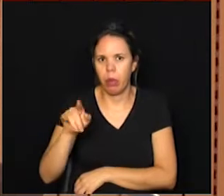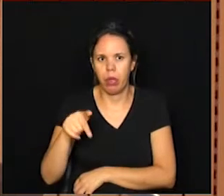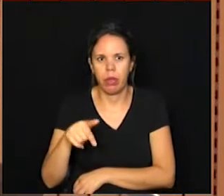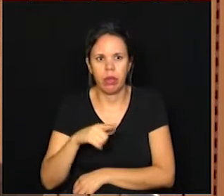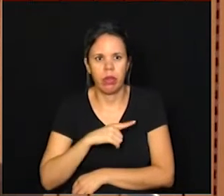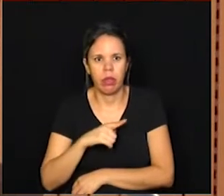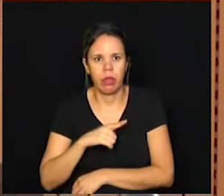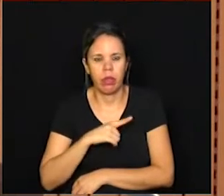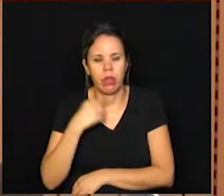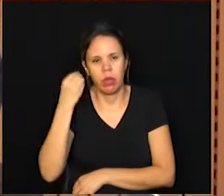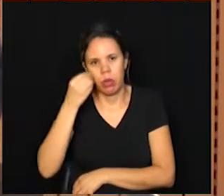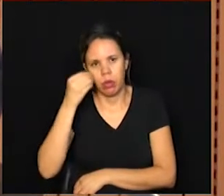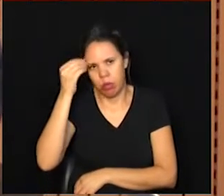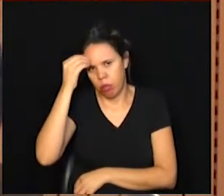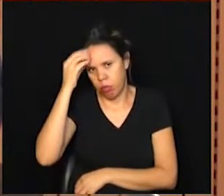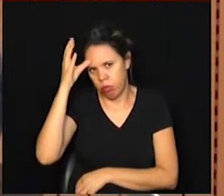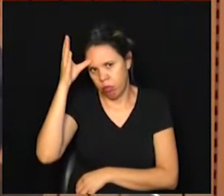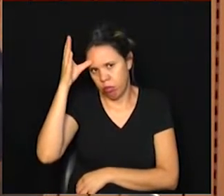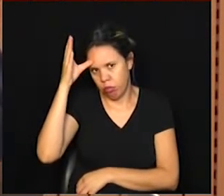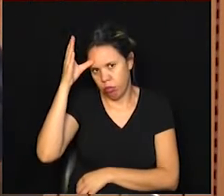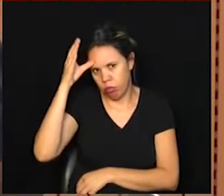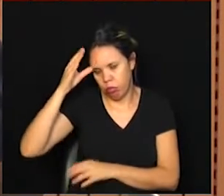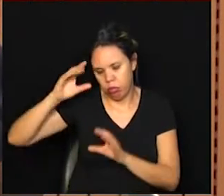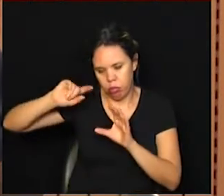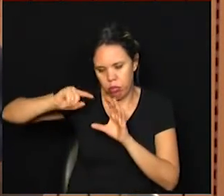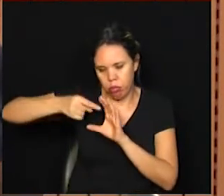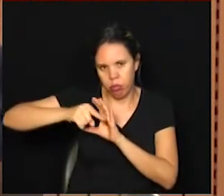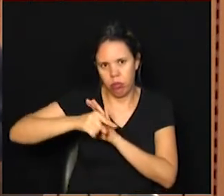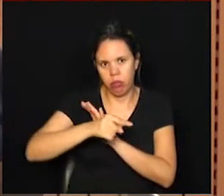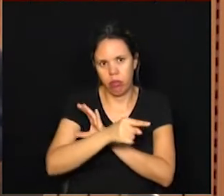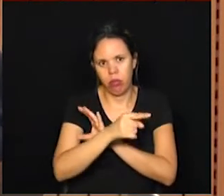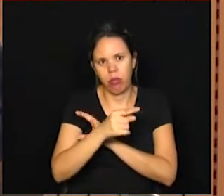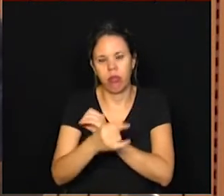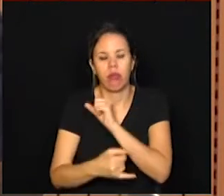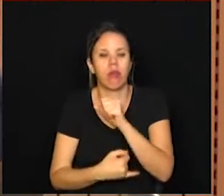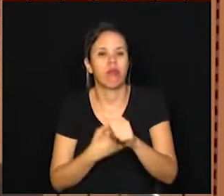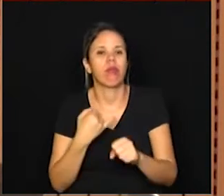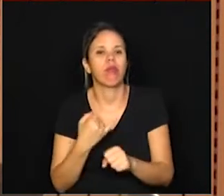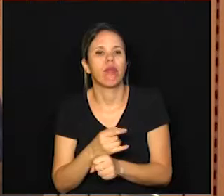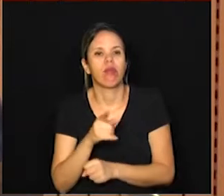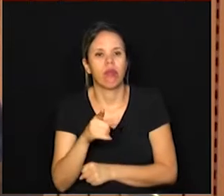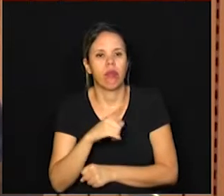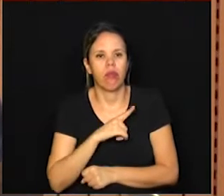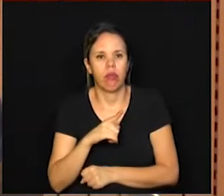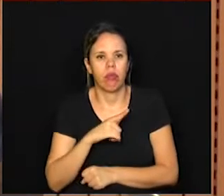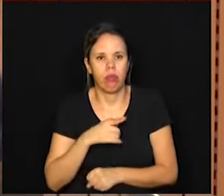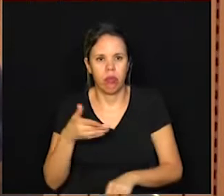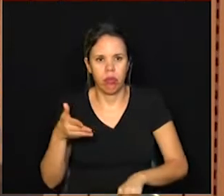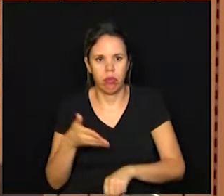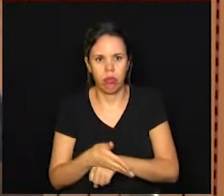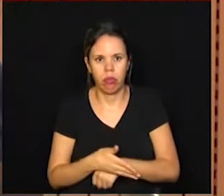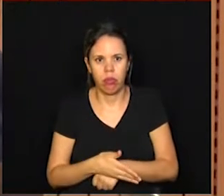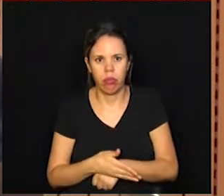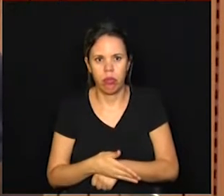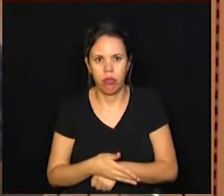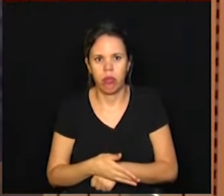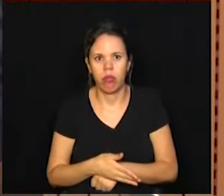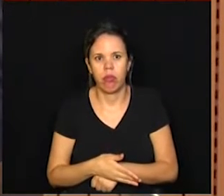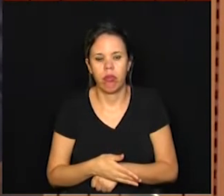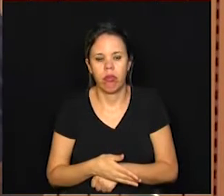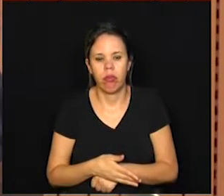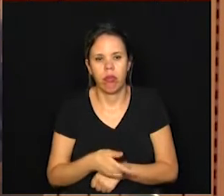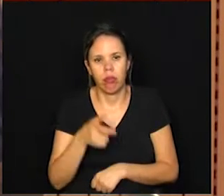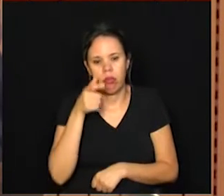ter conhecimentos mais profundos da internet para você ter esse acesso, lá navegar e